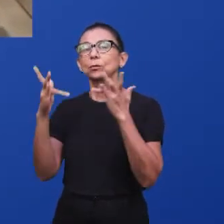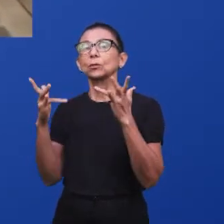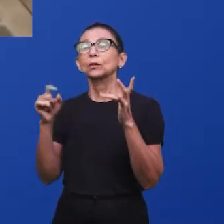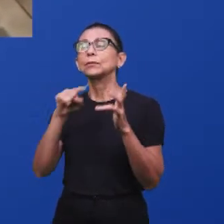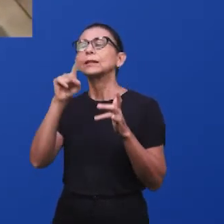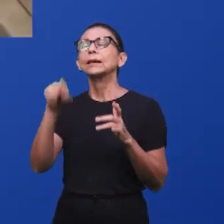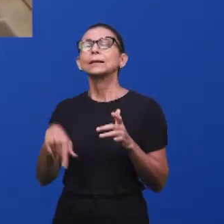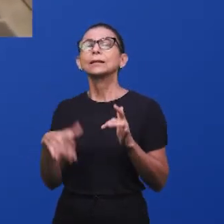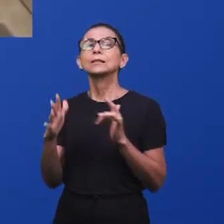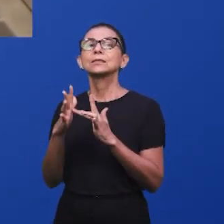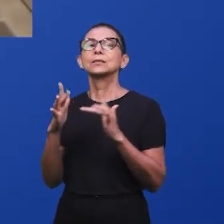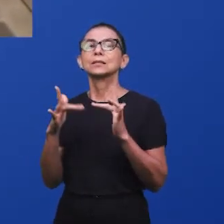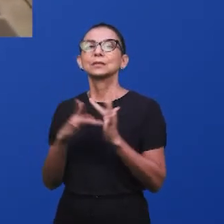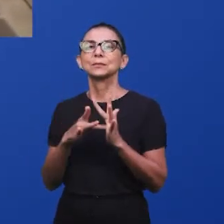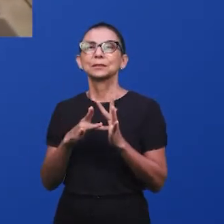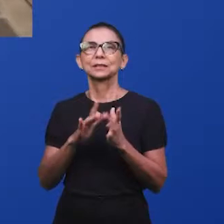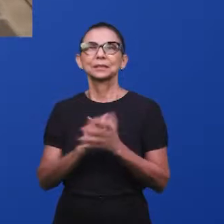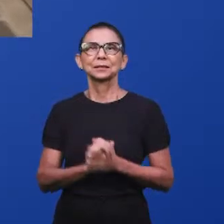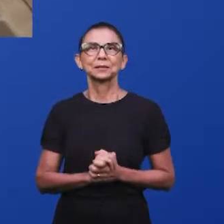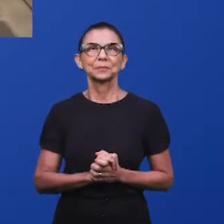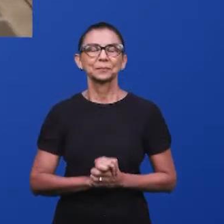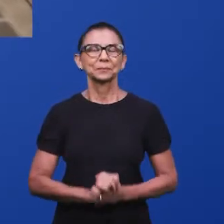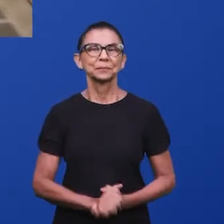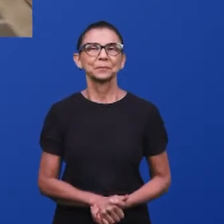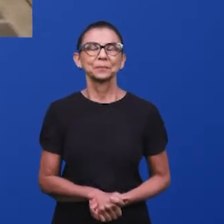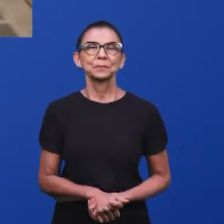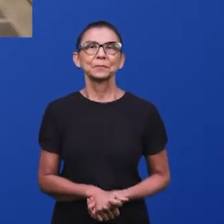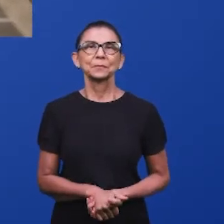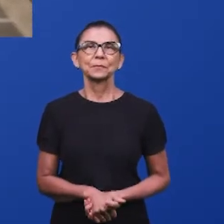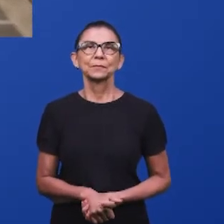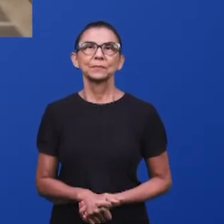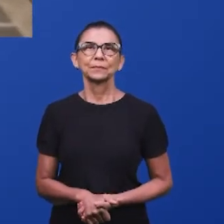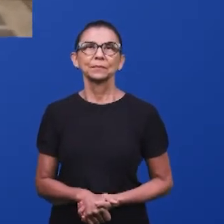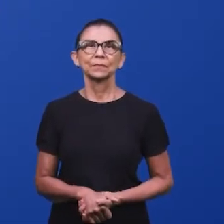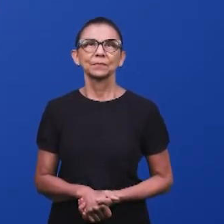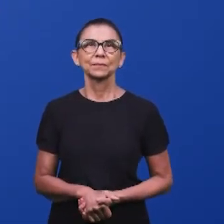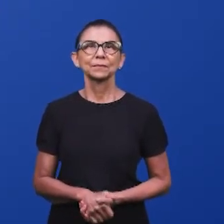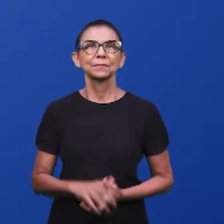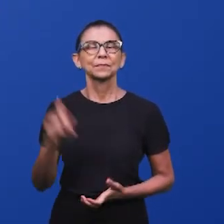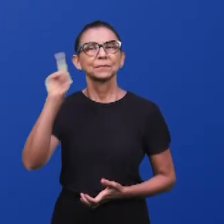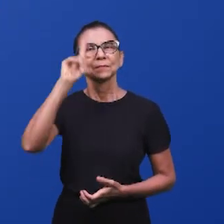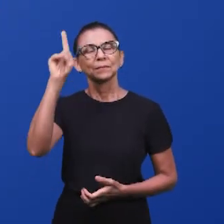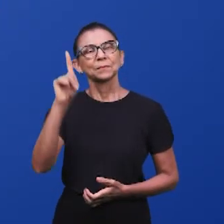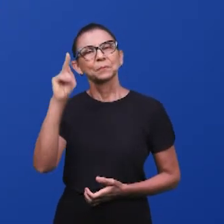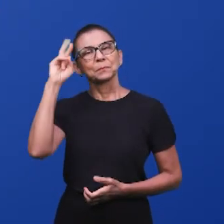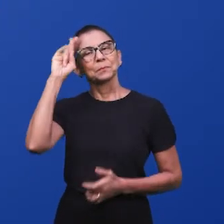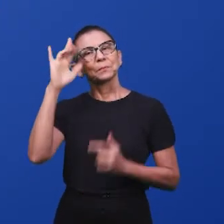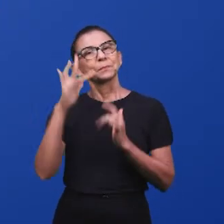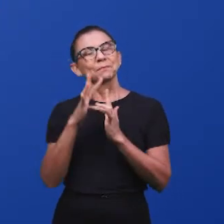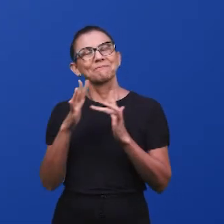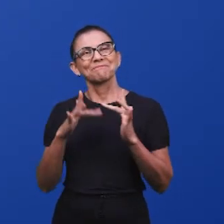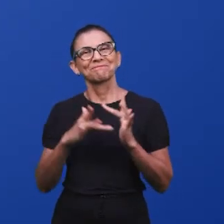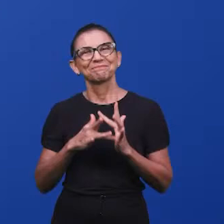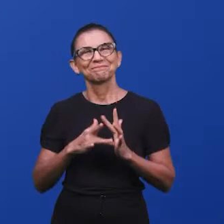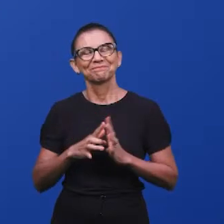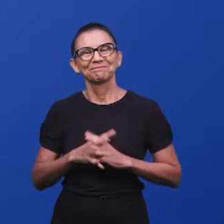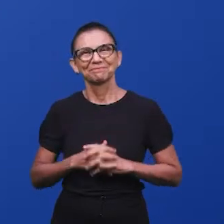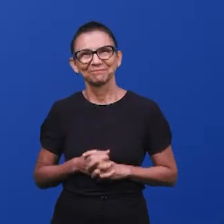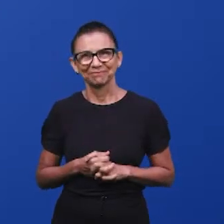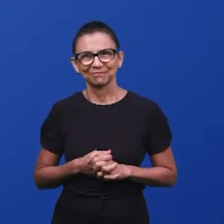noivo? Jesus, a paz do Senhor Jesus. A paz do